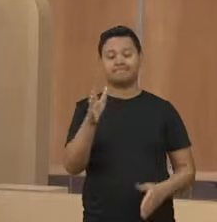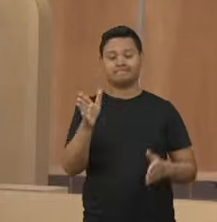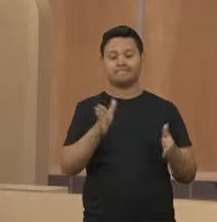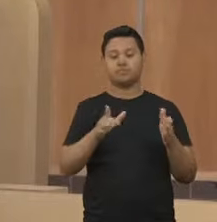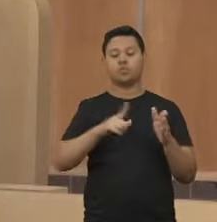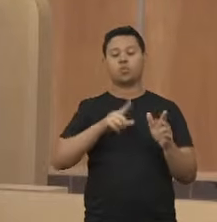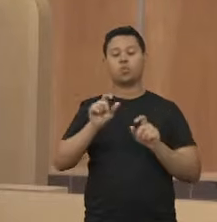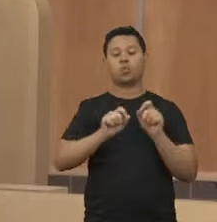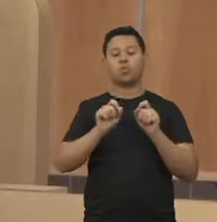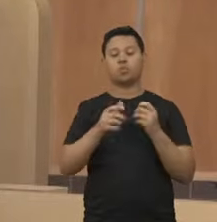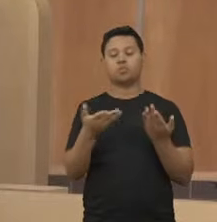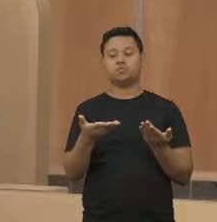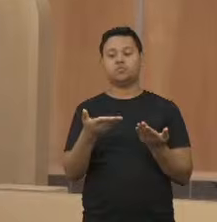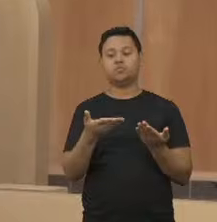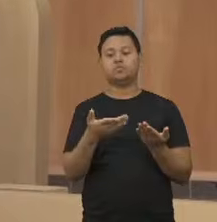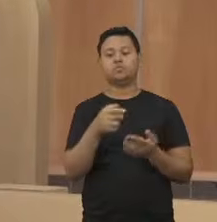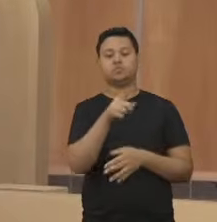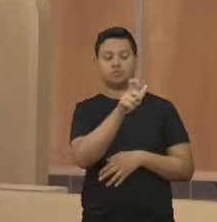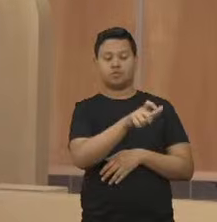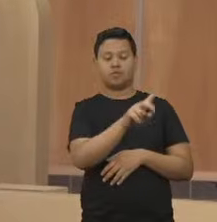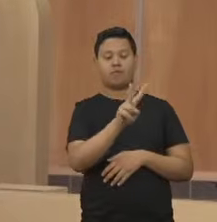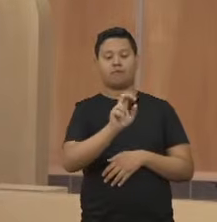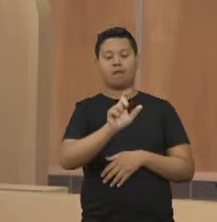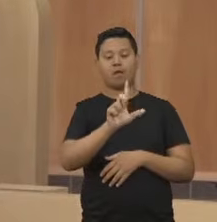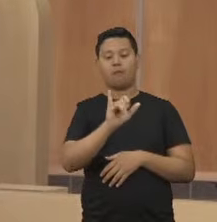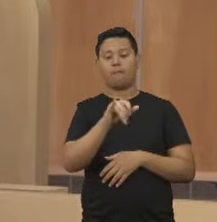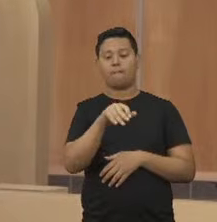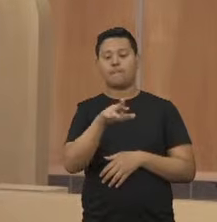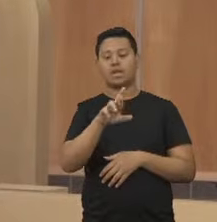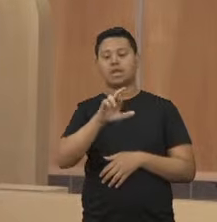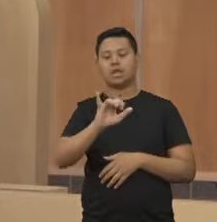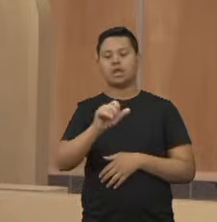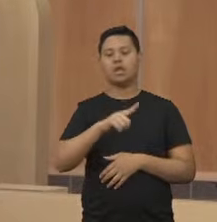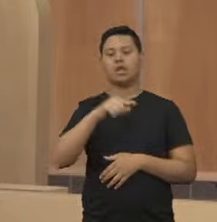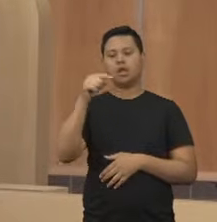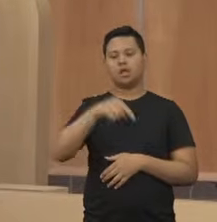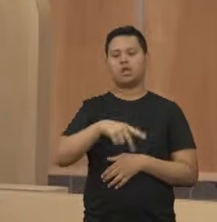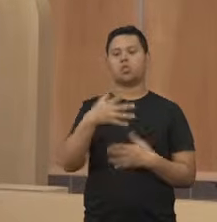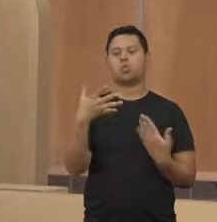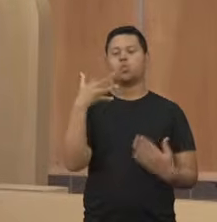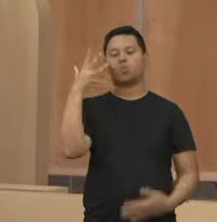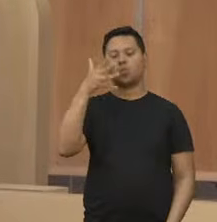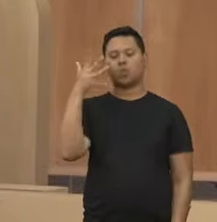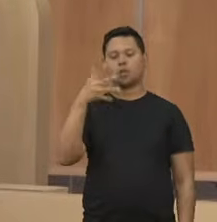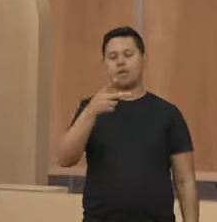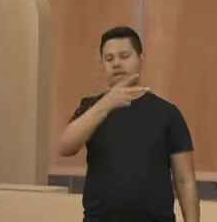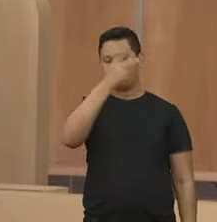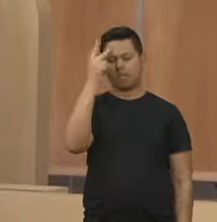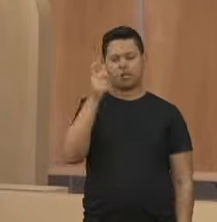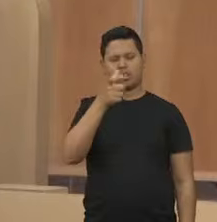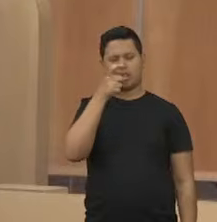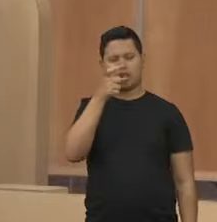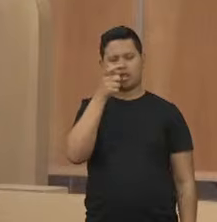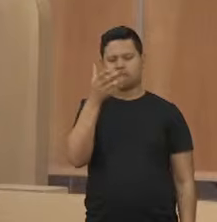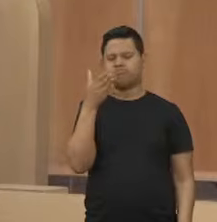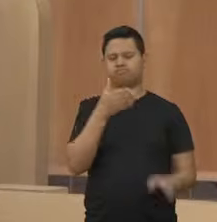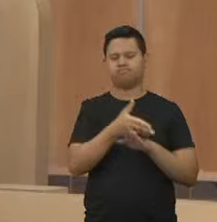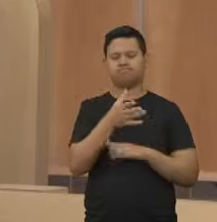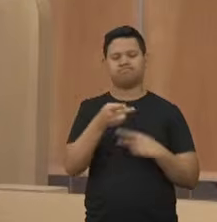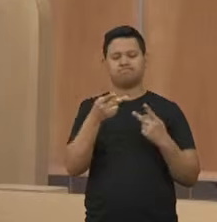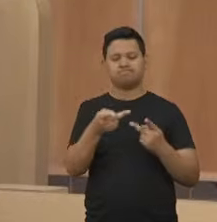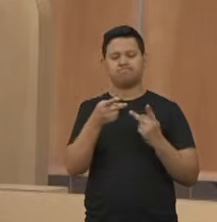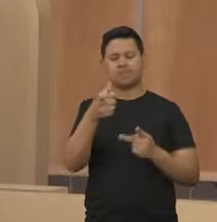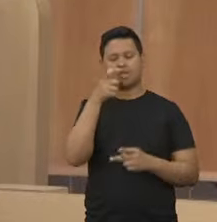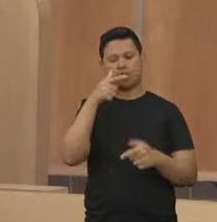Hoje temos aqui só a dona Valmira aqui no plenário, uma pessoa assídua que sempre está aqui acompanhando